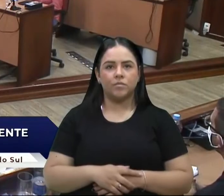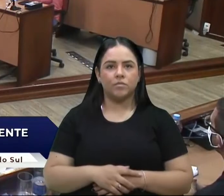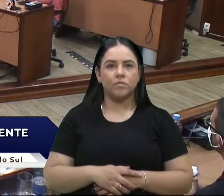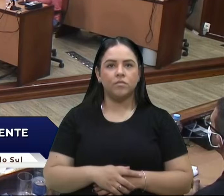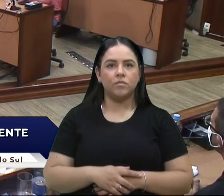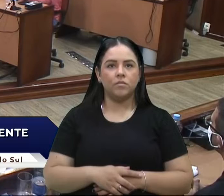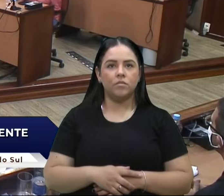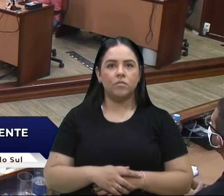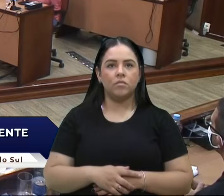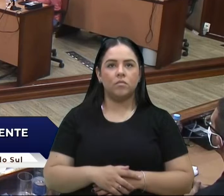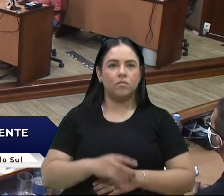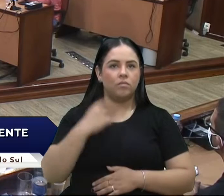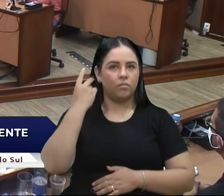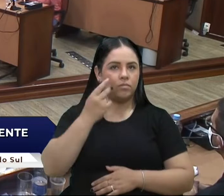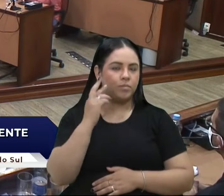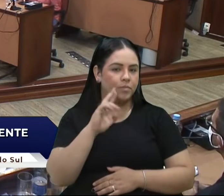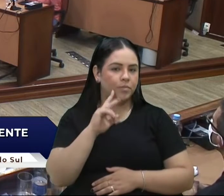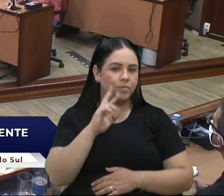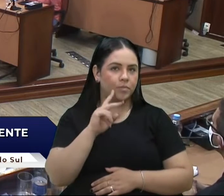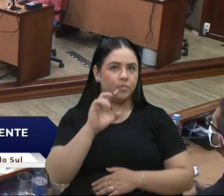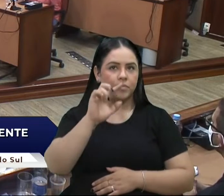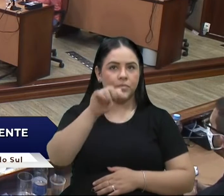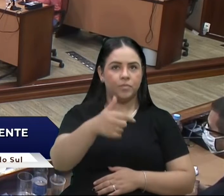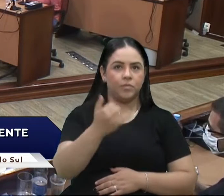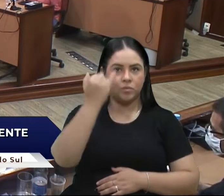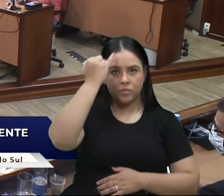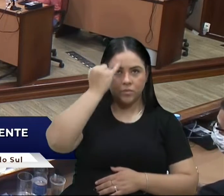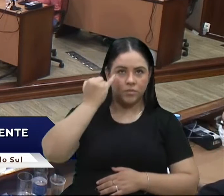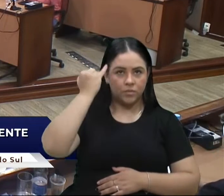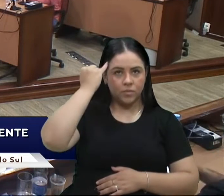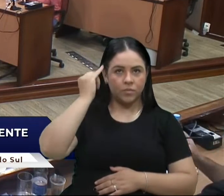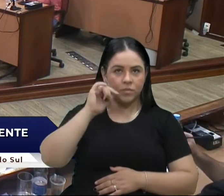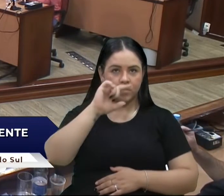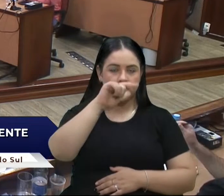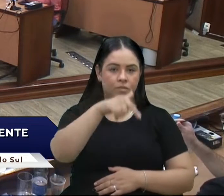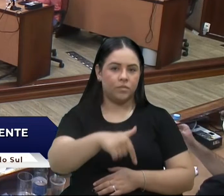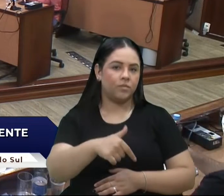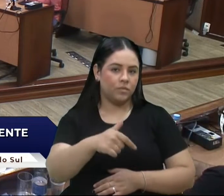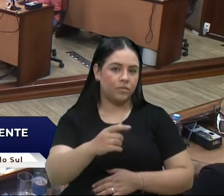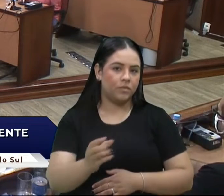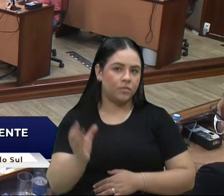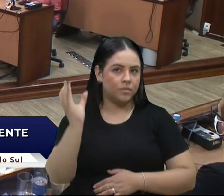para o vereador Renato, na sequência, para o D'Ambrosio e para o Cadore.